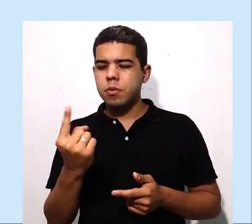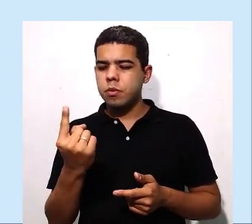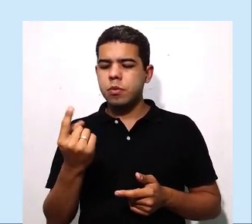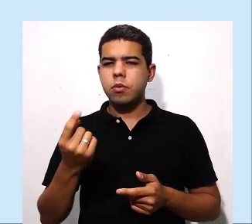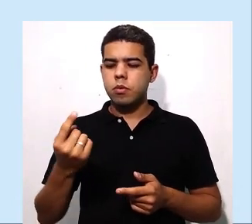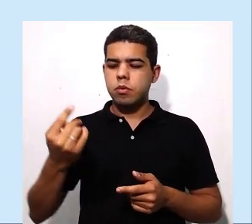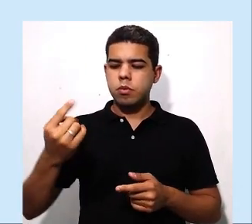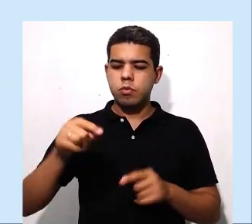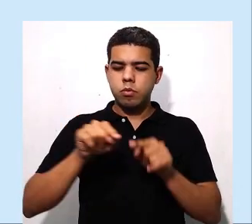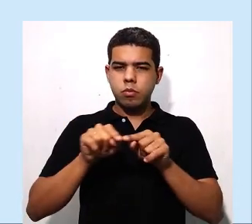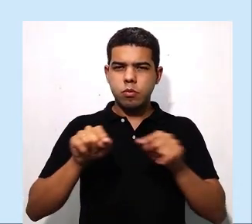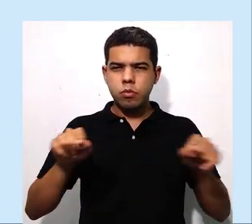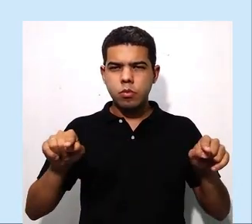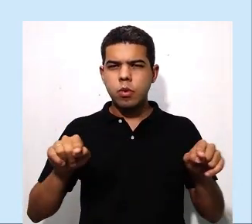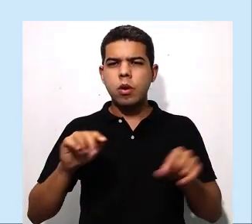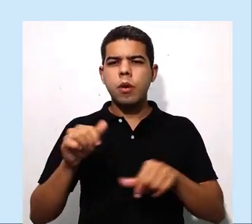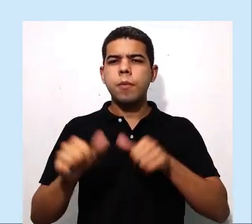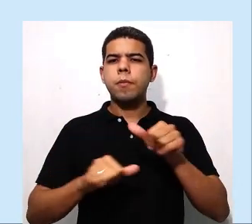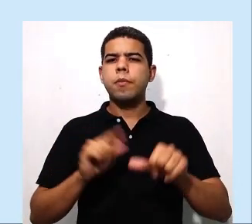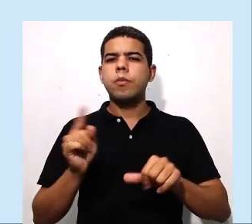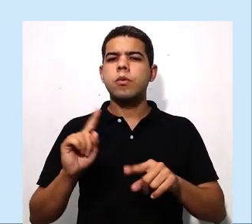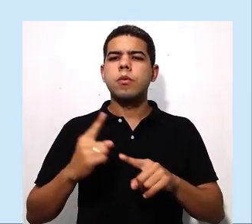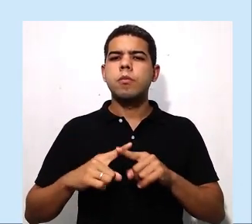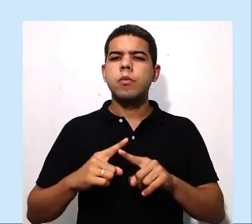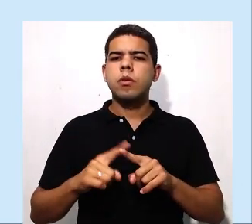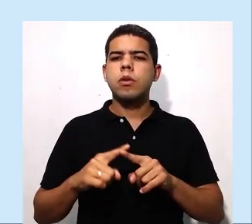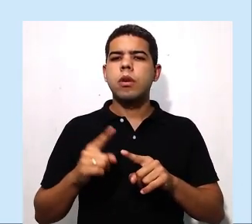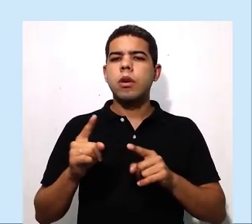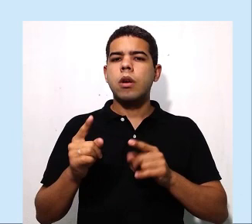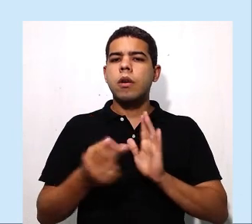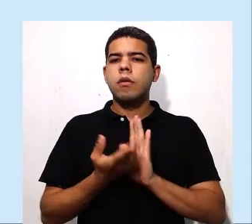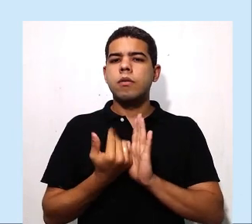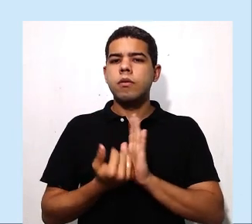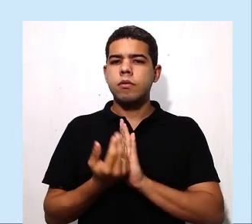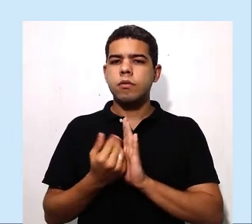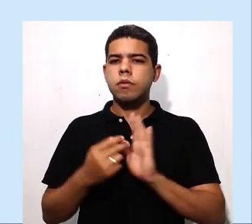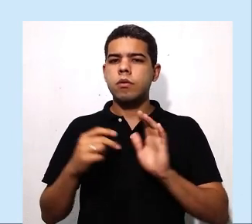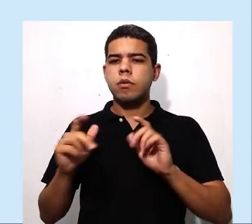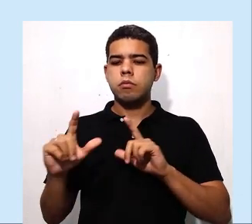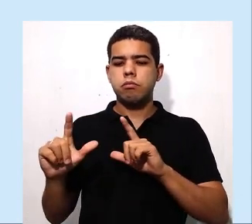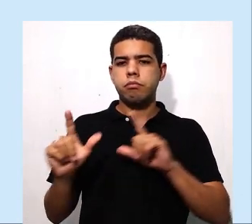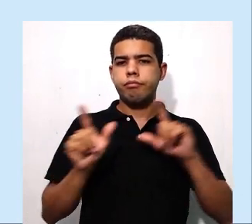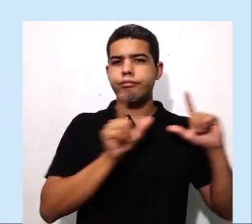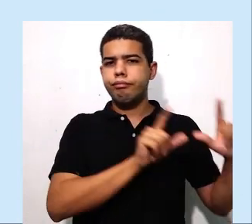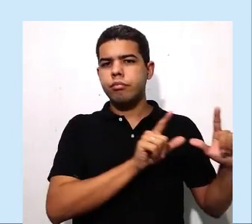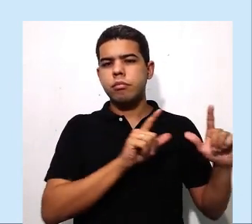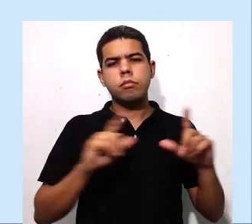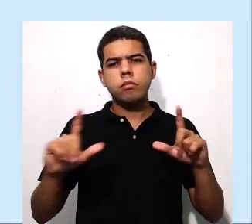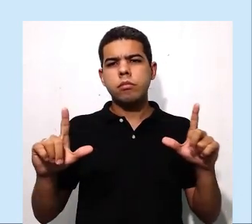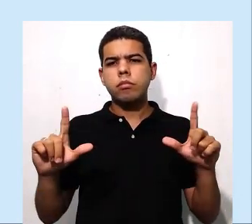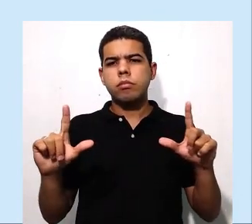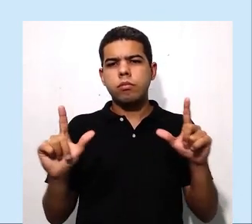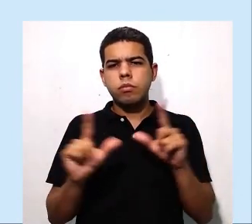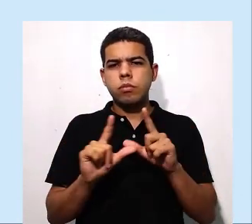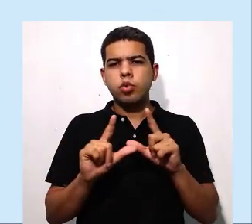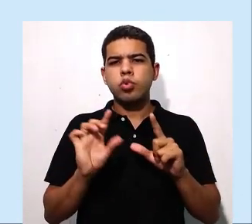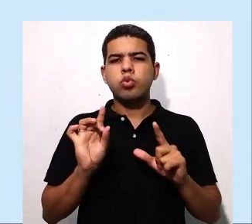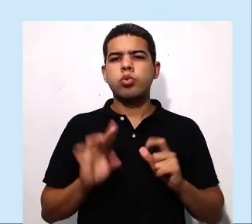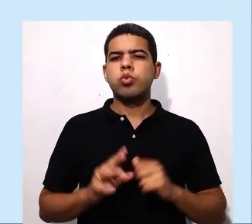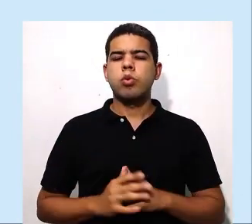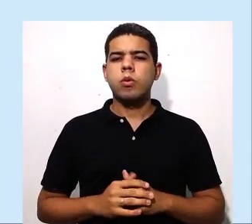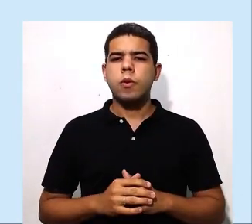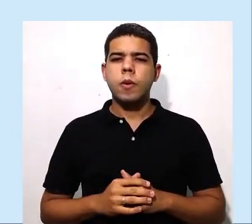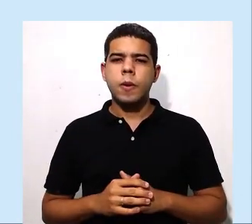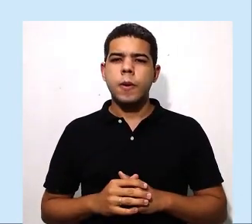mexer com a figura. Eu só vou reduzir ou ampliar. Nesse exemplo, eu reduzi. Então, o que vai reduzir são a altura,